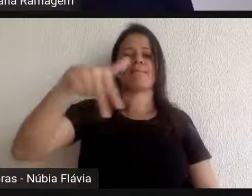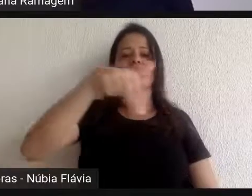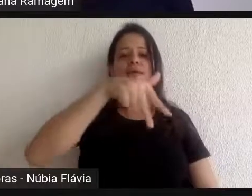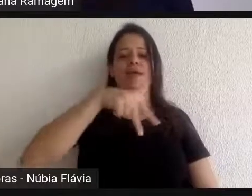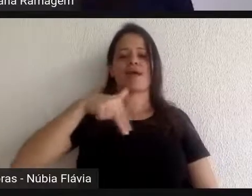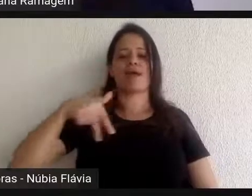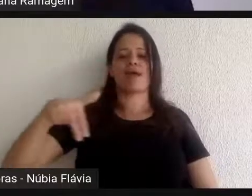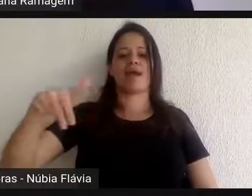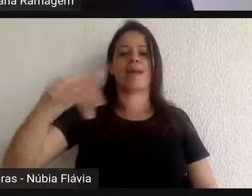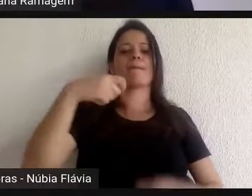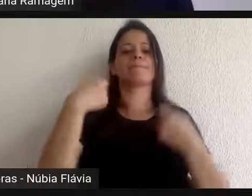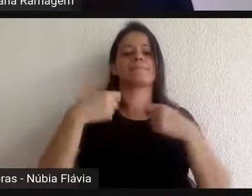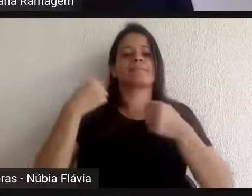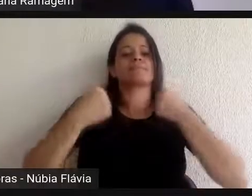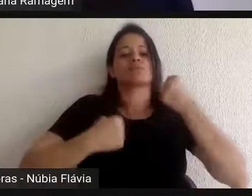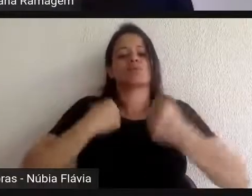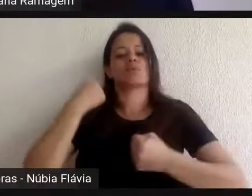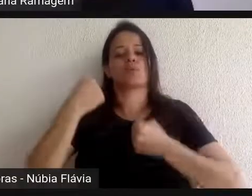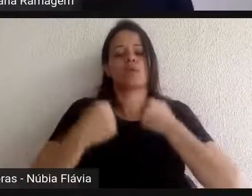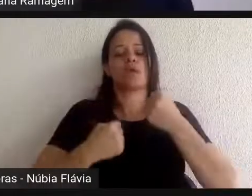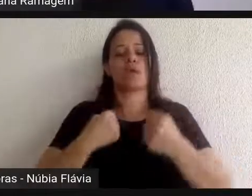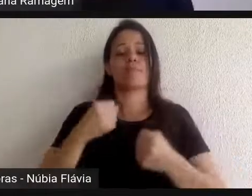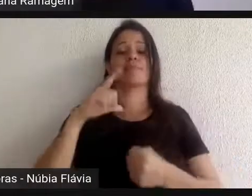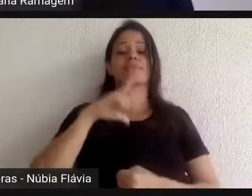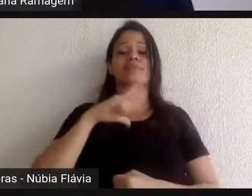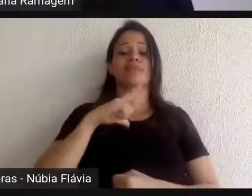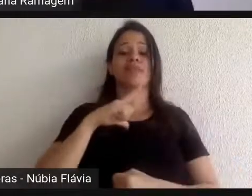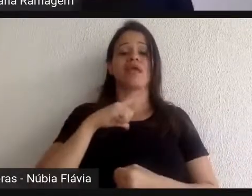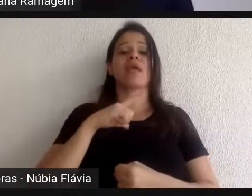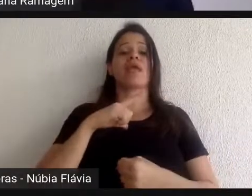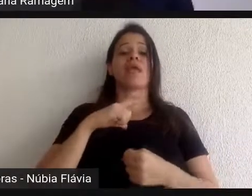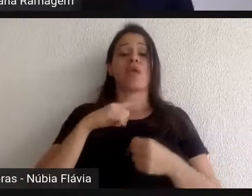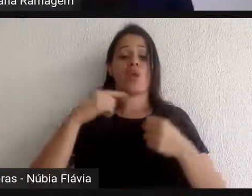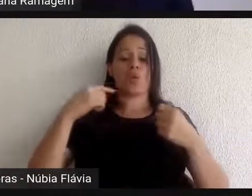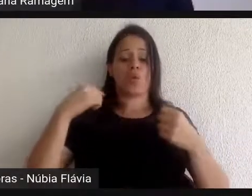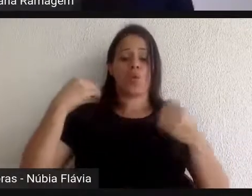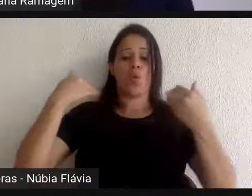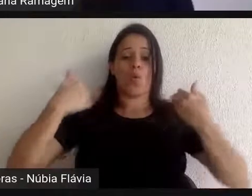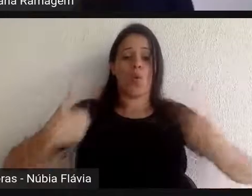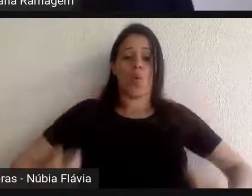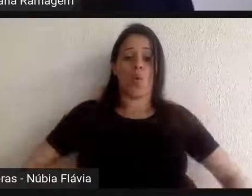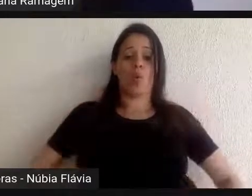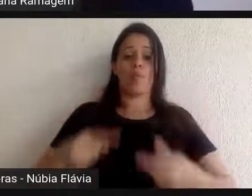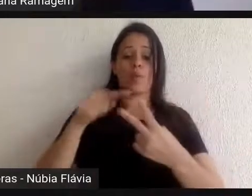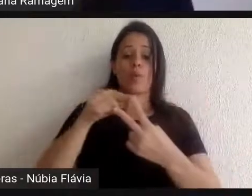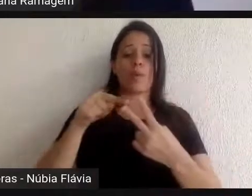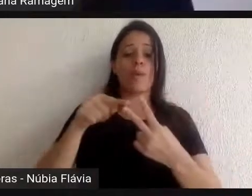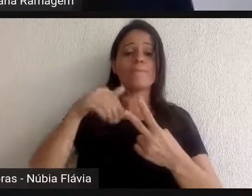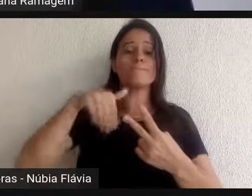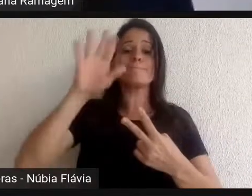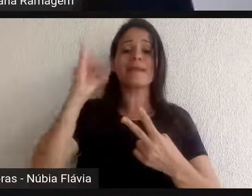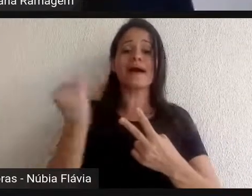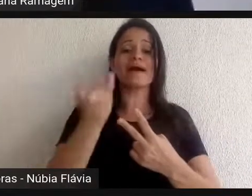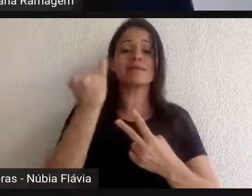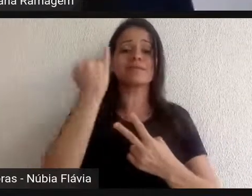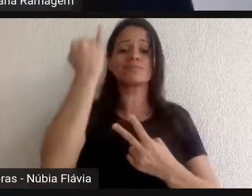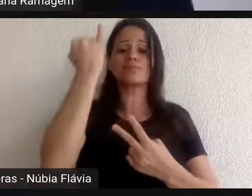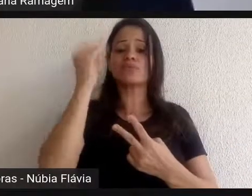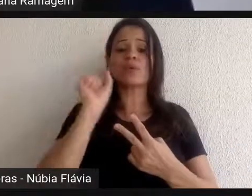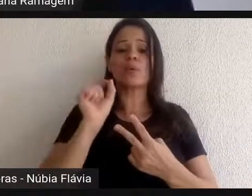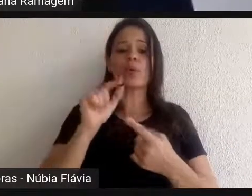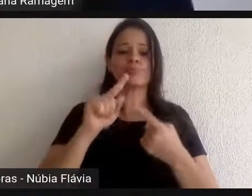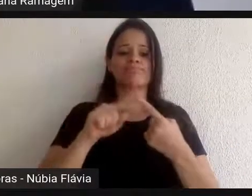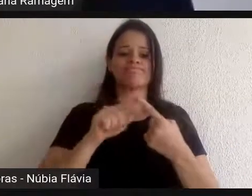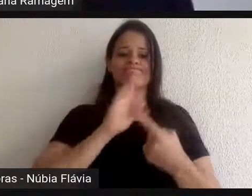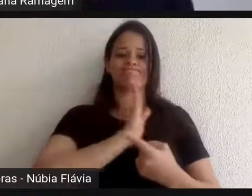de pequenas corridas. Nós temos dois órgãos importantes na circulação sanguínea. O primeiro, todo mundo